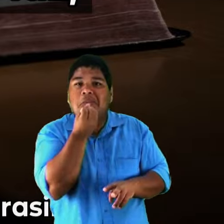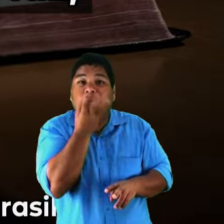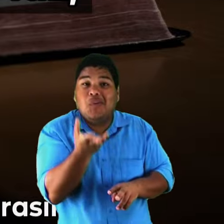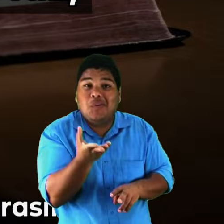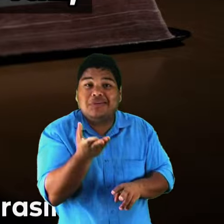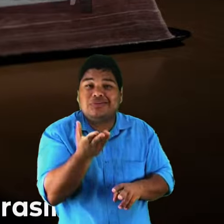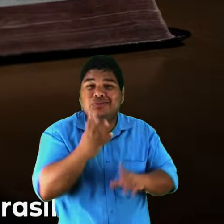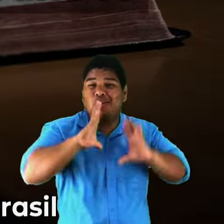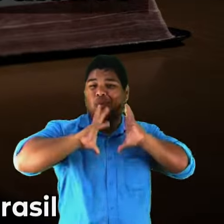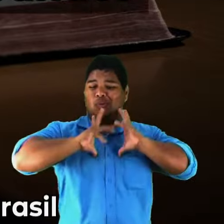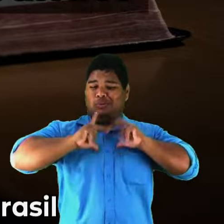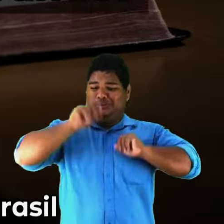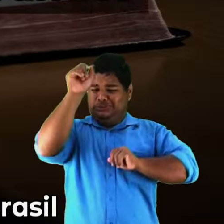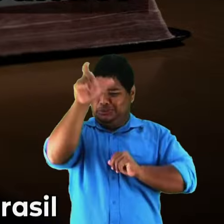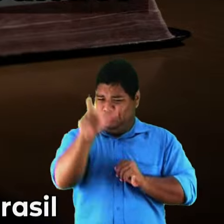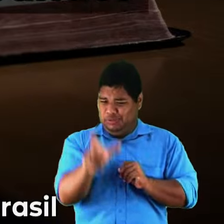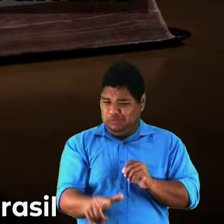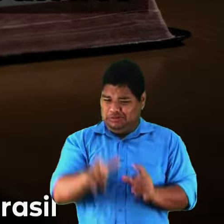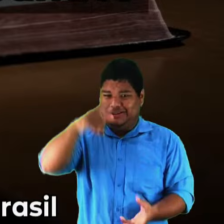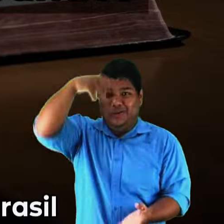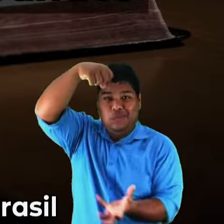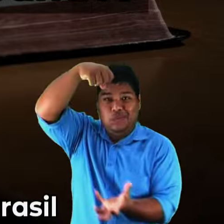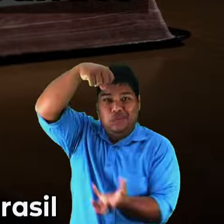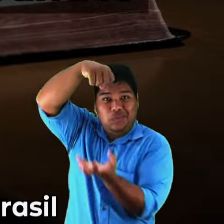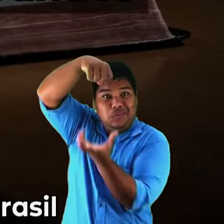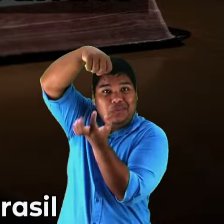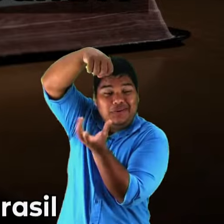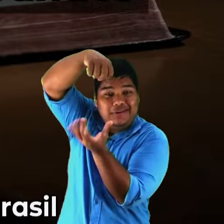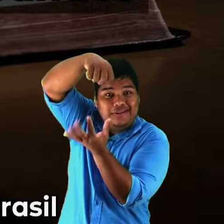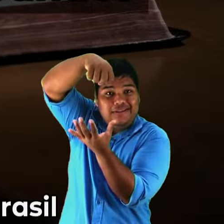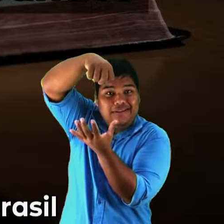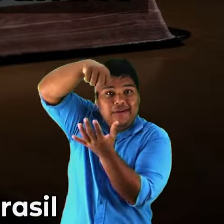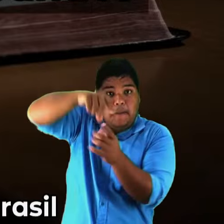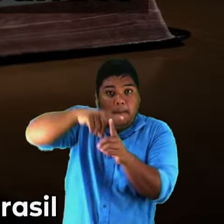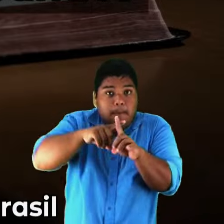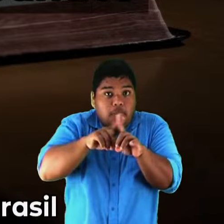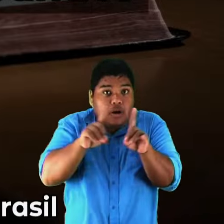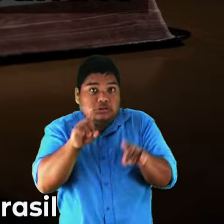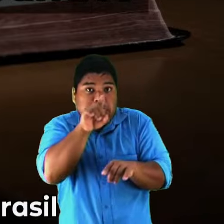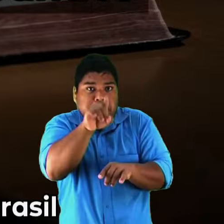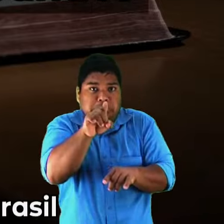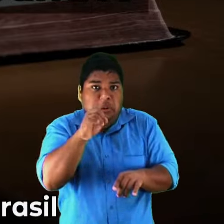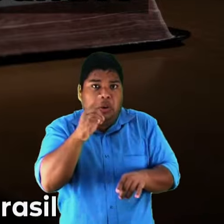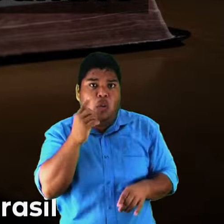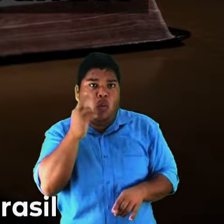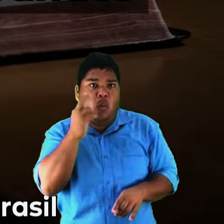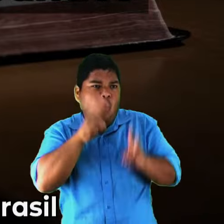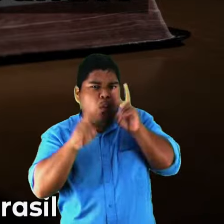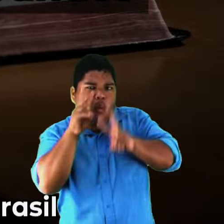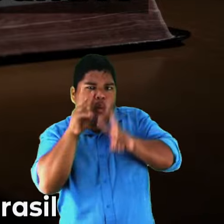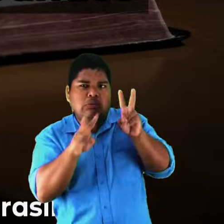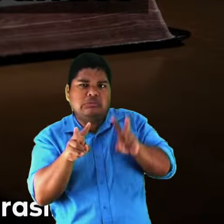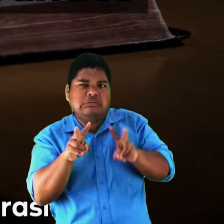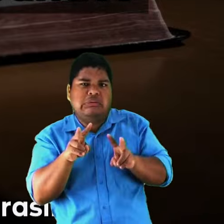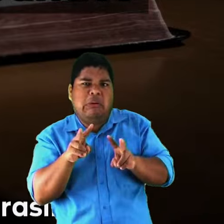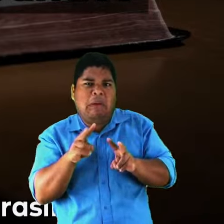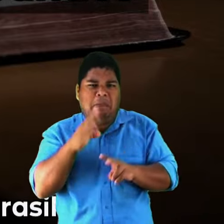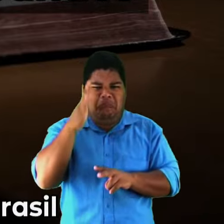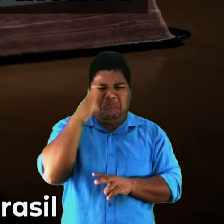luz. Se, porém, os olhos forem maus, todo o seu corpo estará em